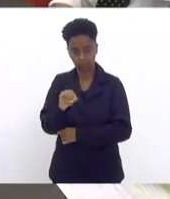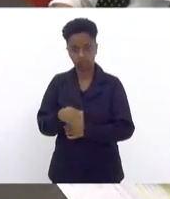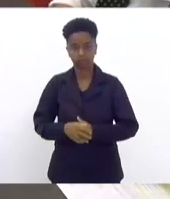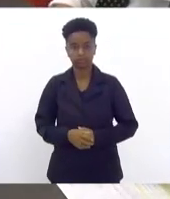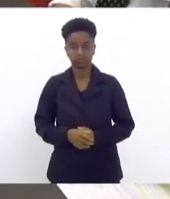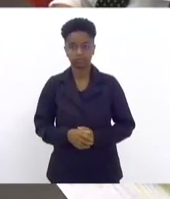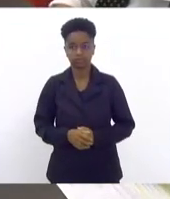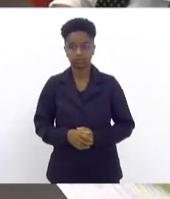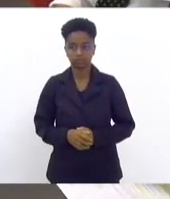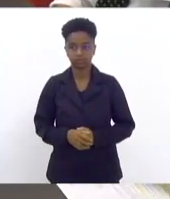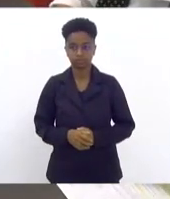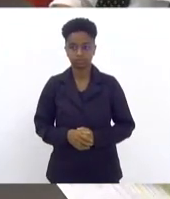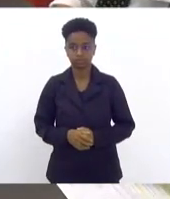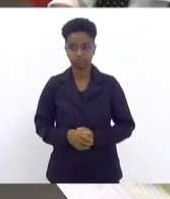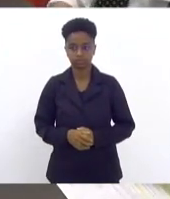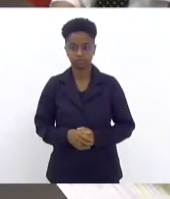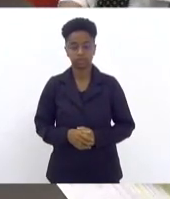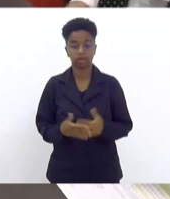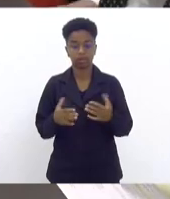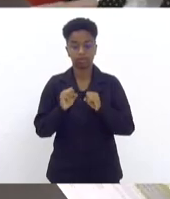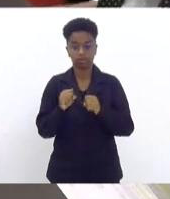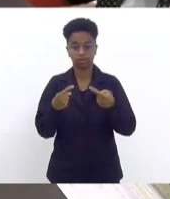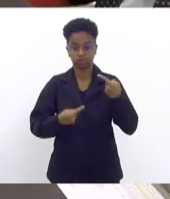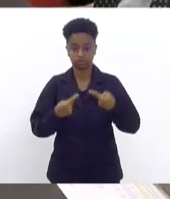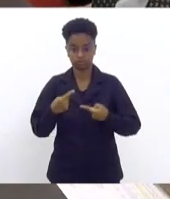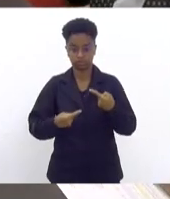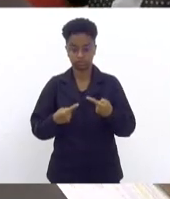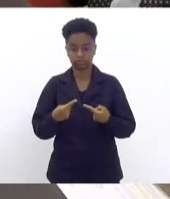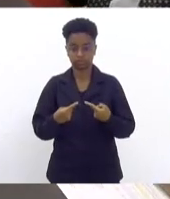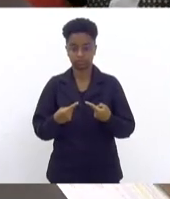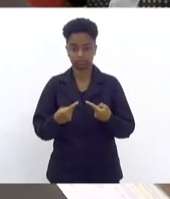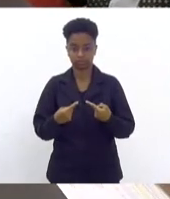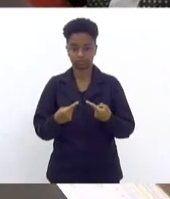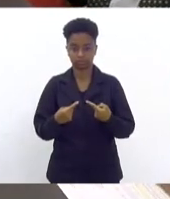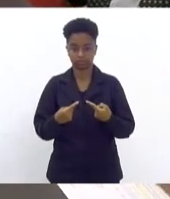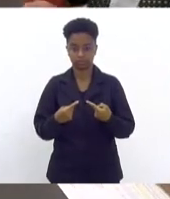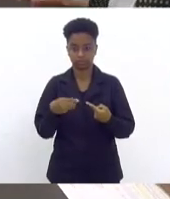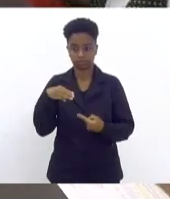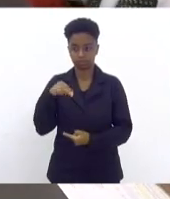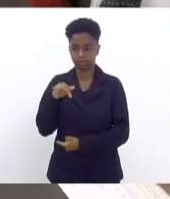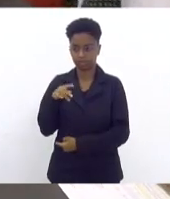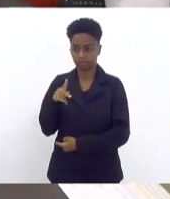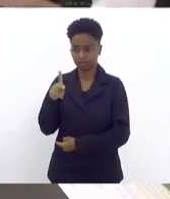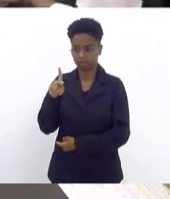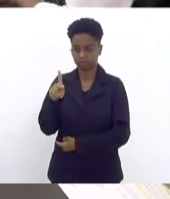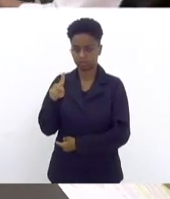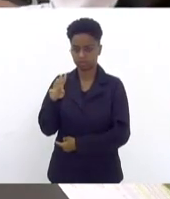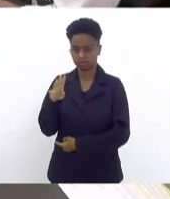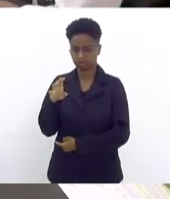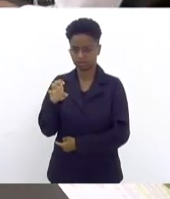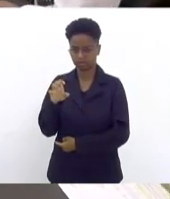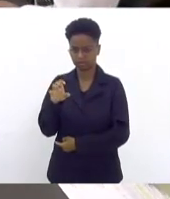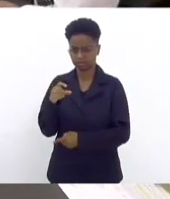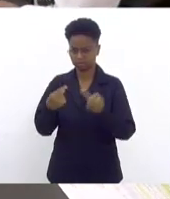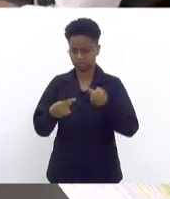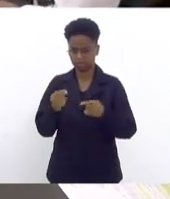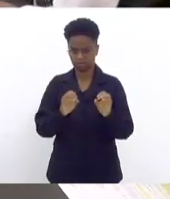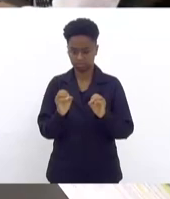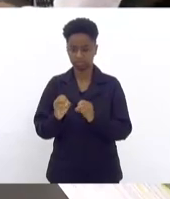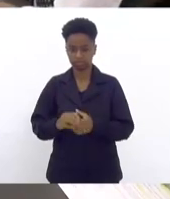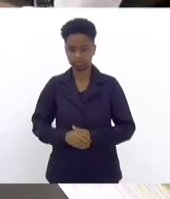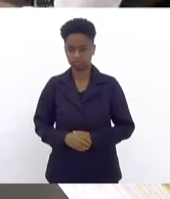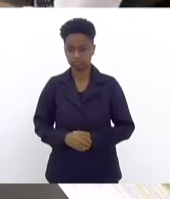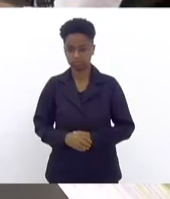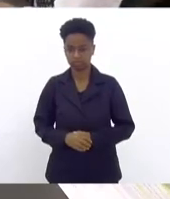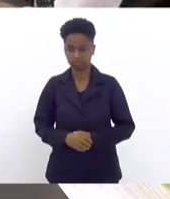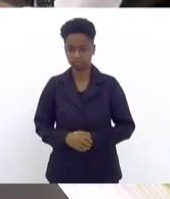Raves. Pela juridicidade, presidente. Em discussão. Deputado Mink, vai discutir? Não, é um tema realmente importante. Não. A